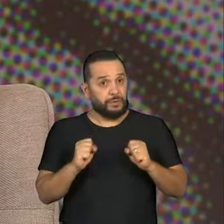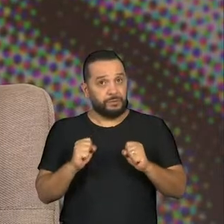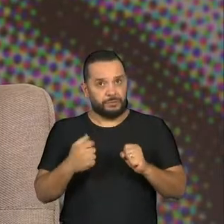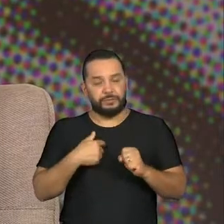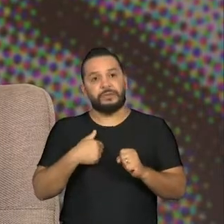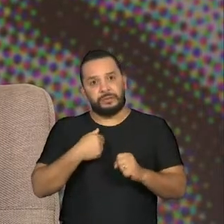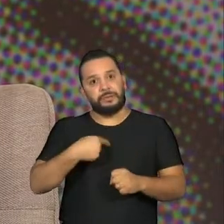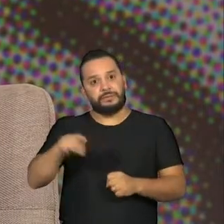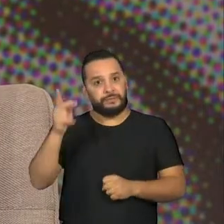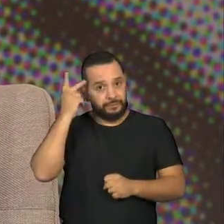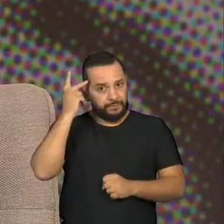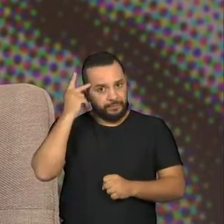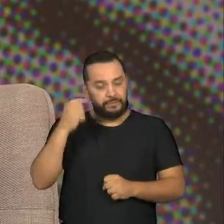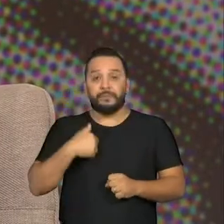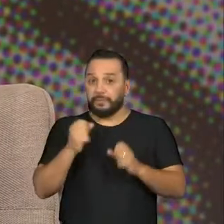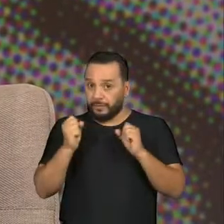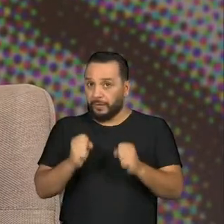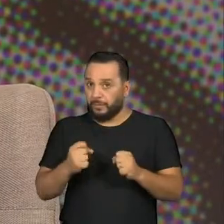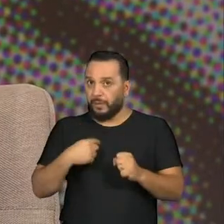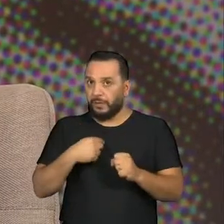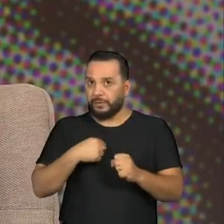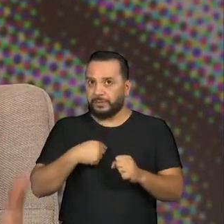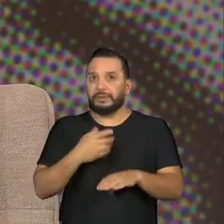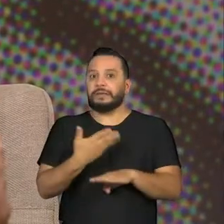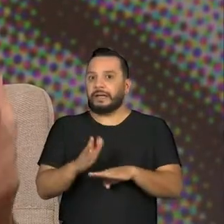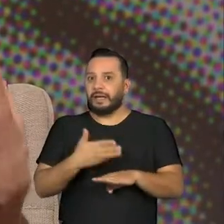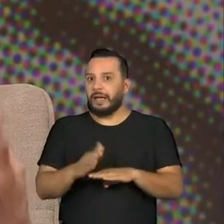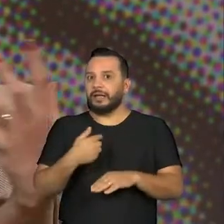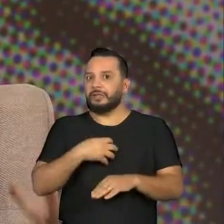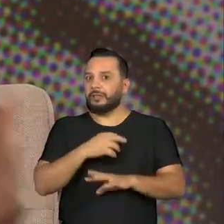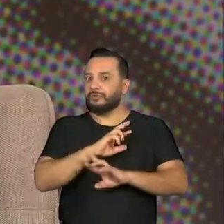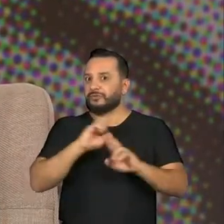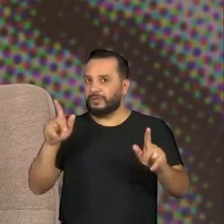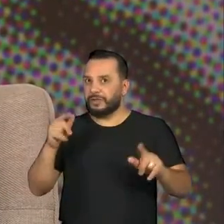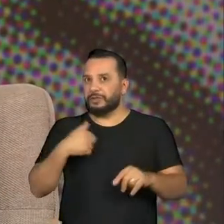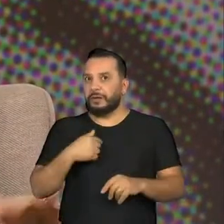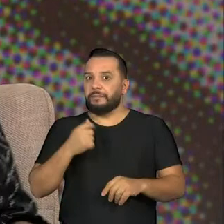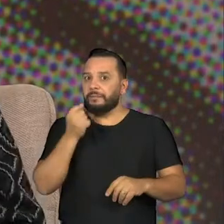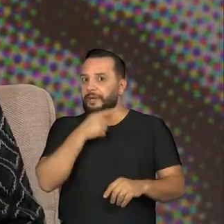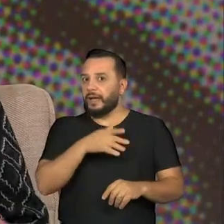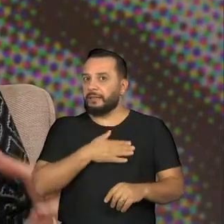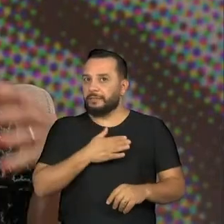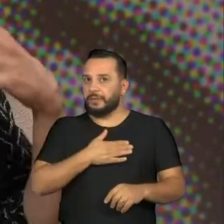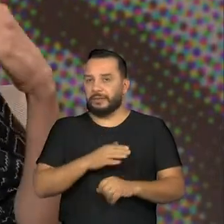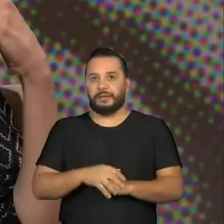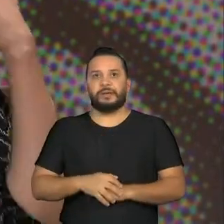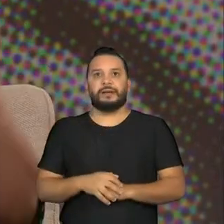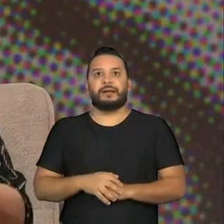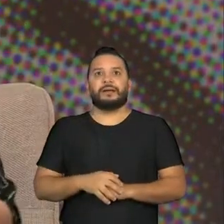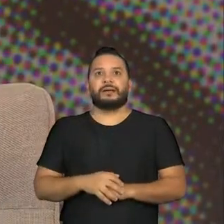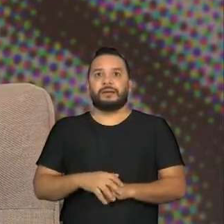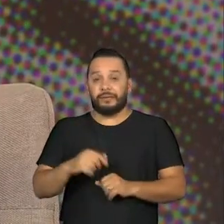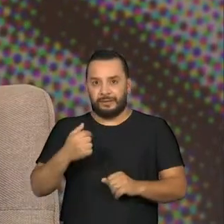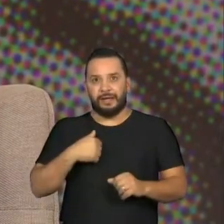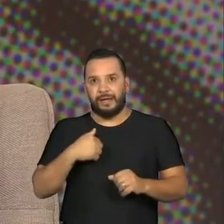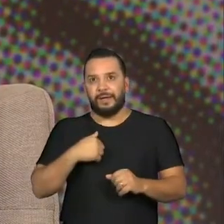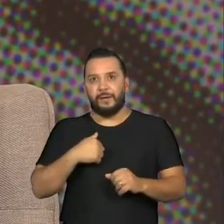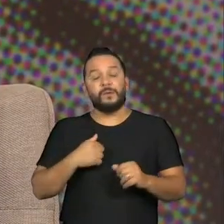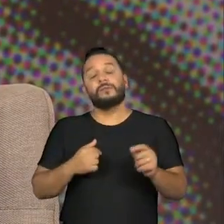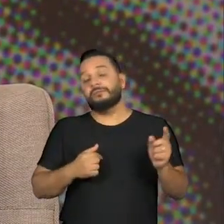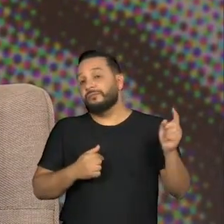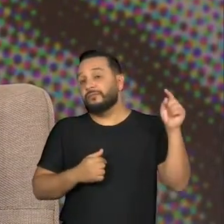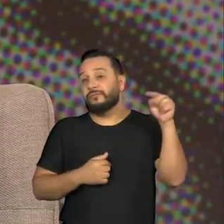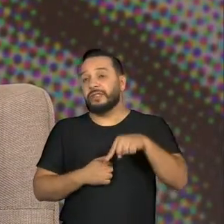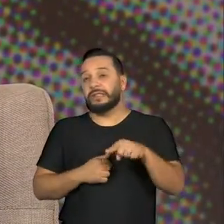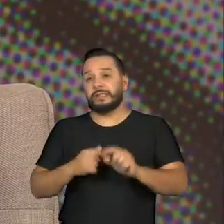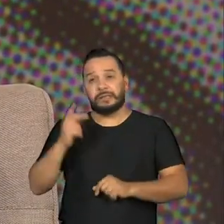eu for para São Paulo, você deixa eu reensaiar, você deixa eu fazer a piada que eu quero fazer? Quando eu estava para vir,